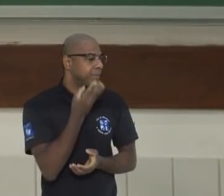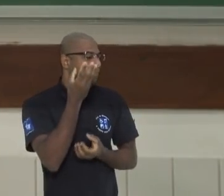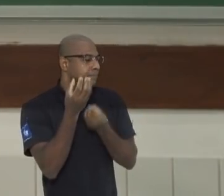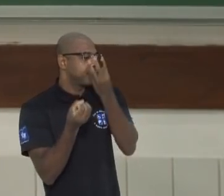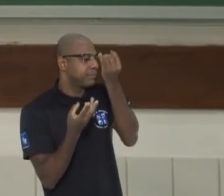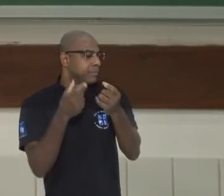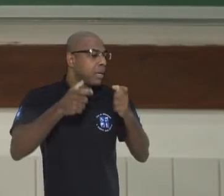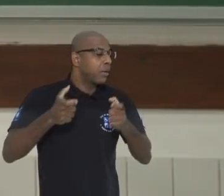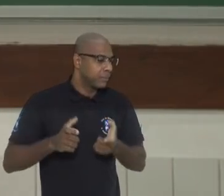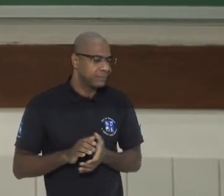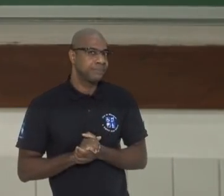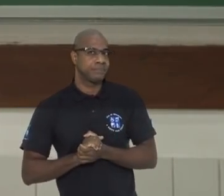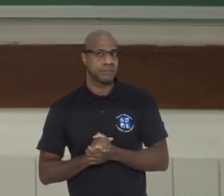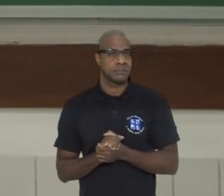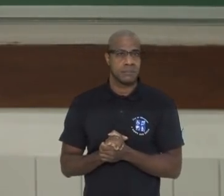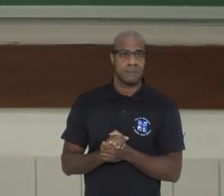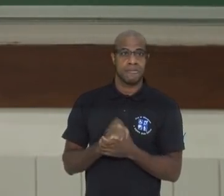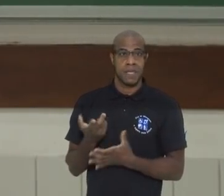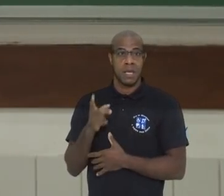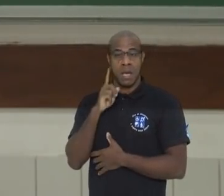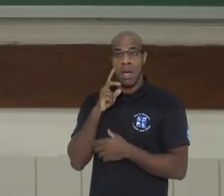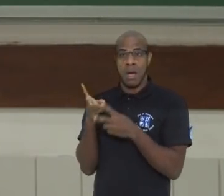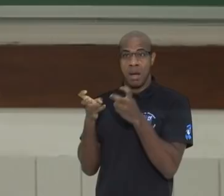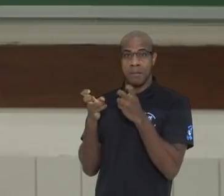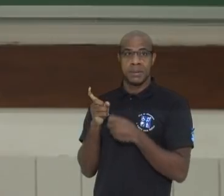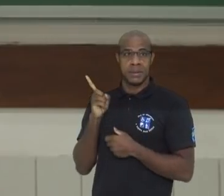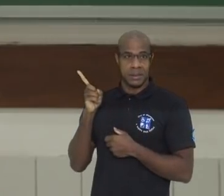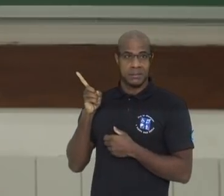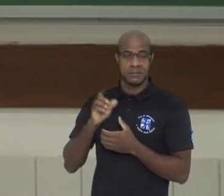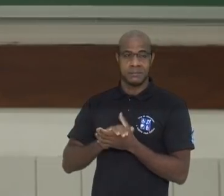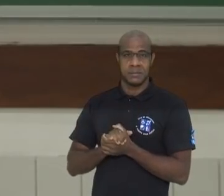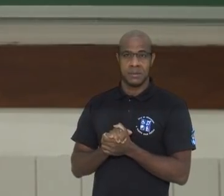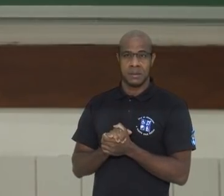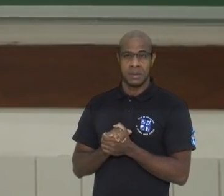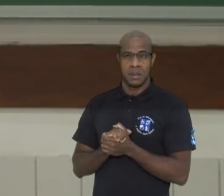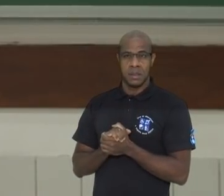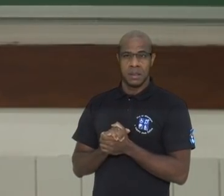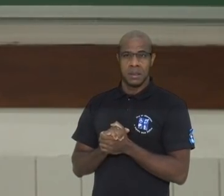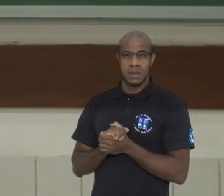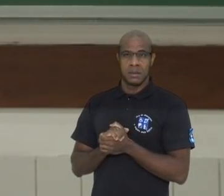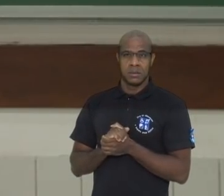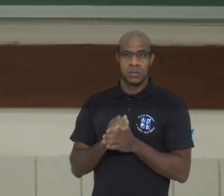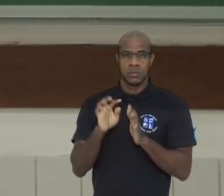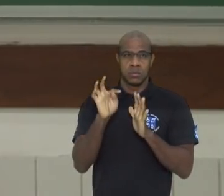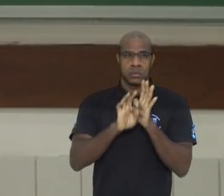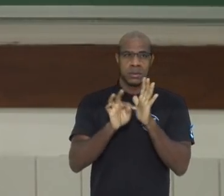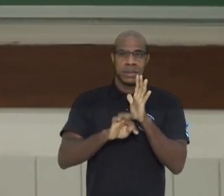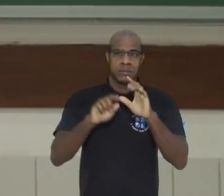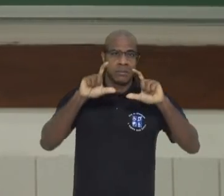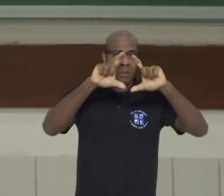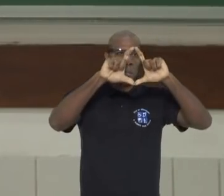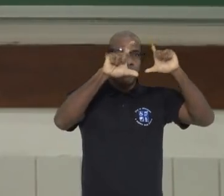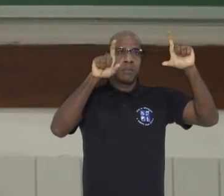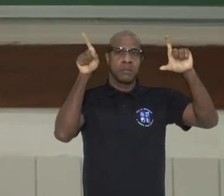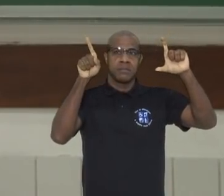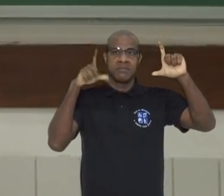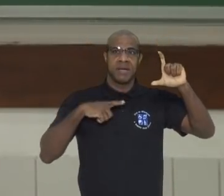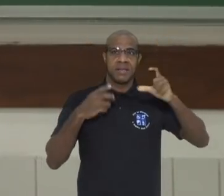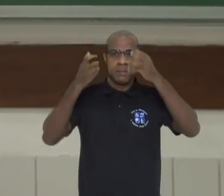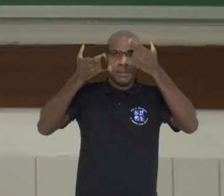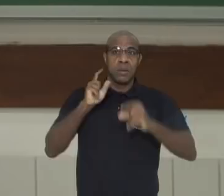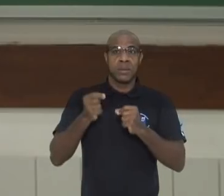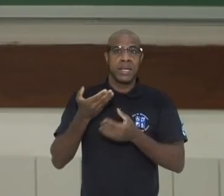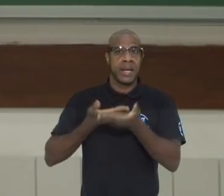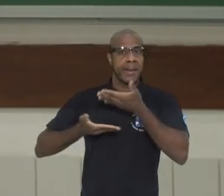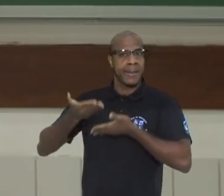então? Então, observe. Então, esse texto vai contar dessa relação de amizade.